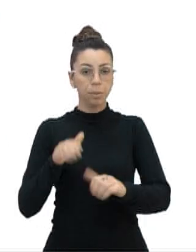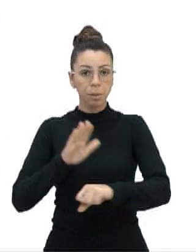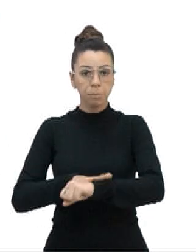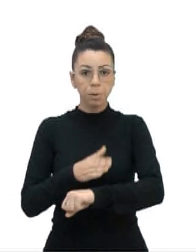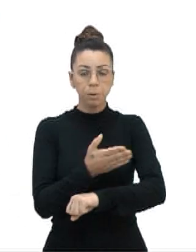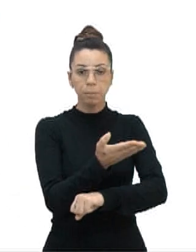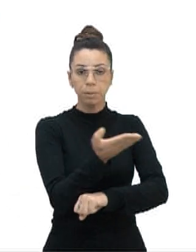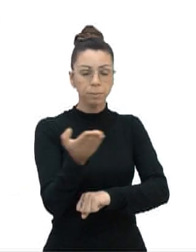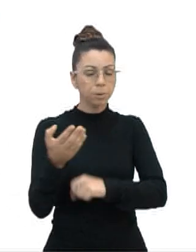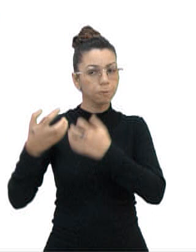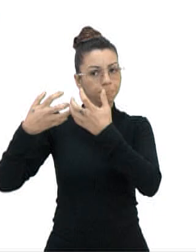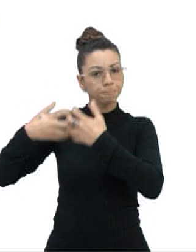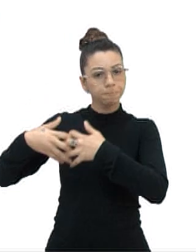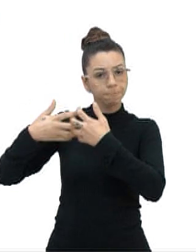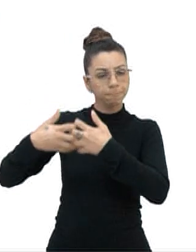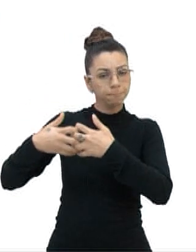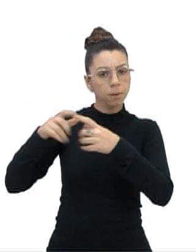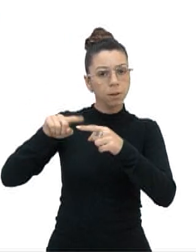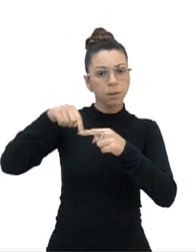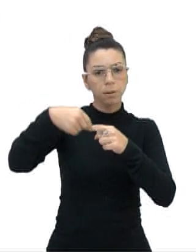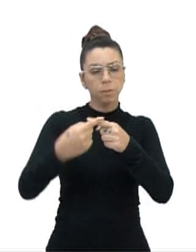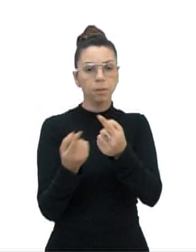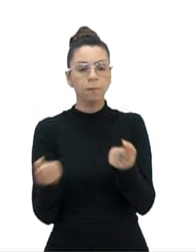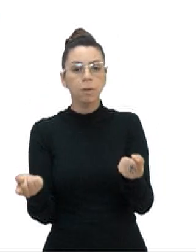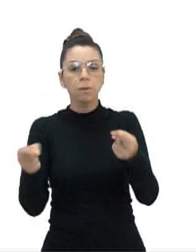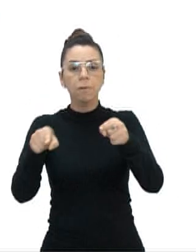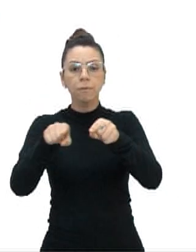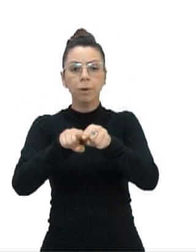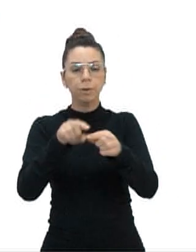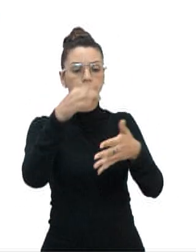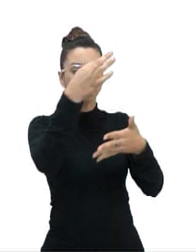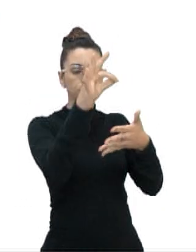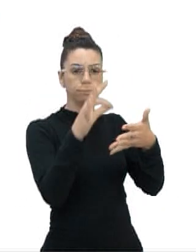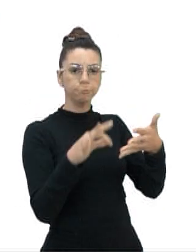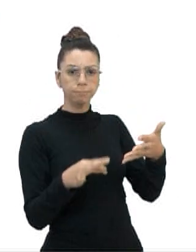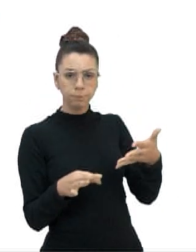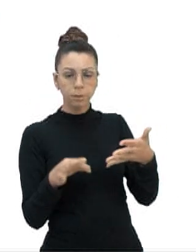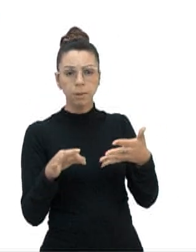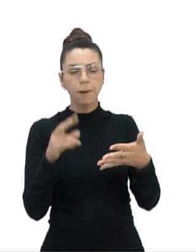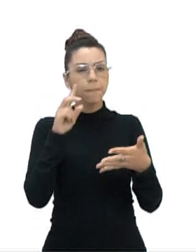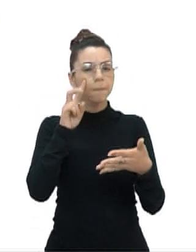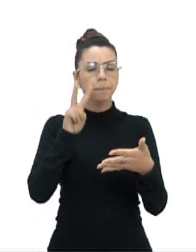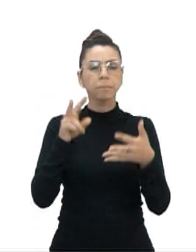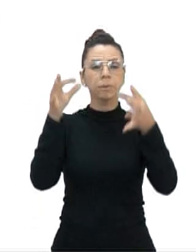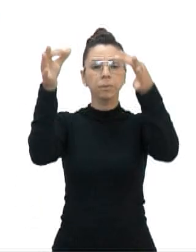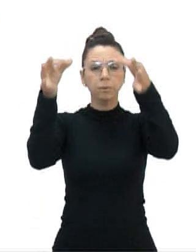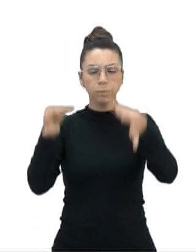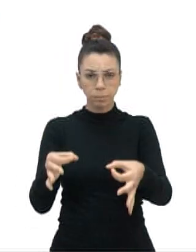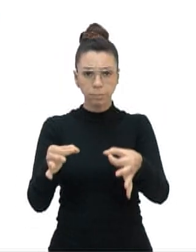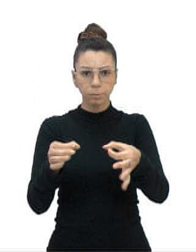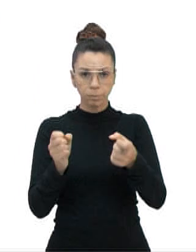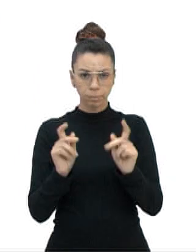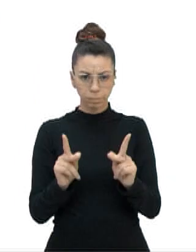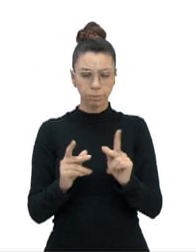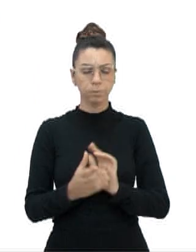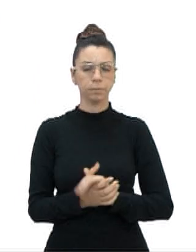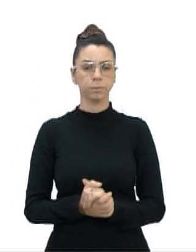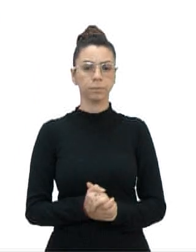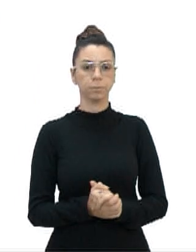para vocês pensarem, nós já vamos tirar essa dúvida e verificar se vocês conseguirem entender certinho o uso dos artigos.